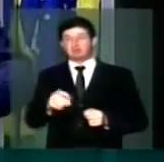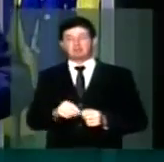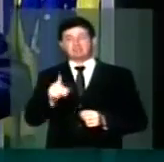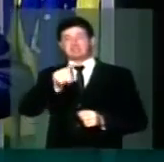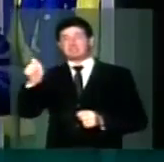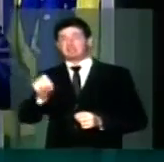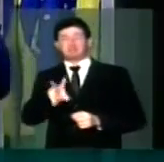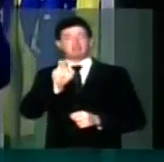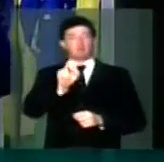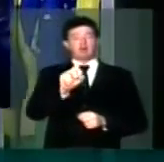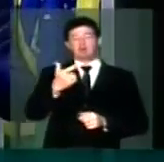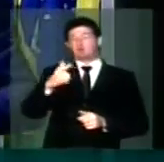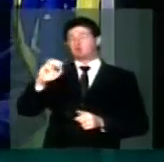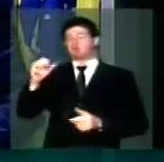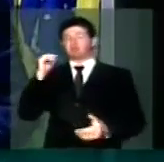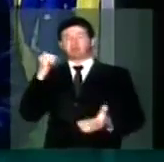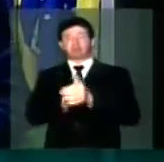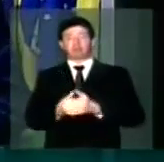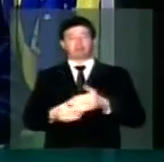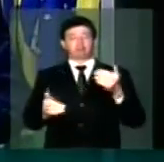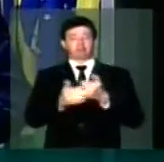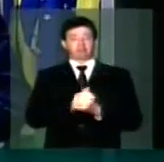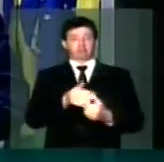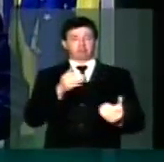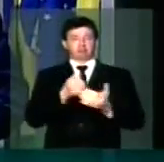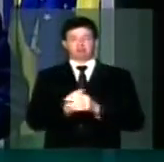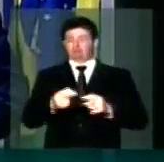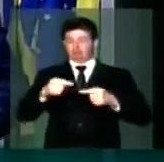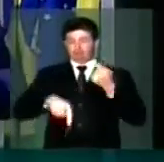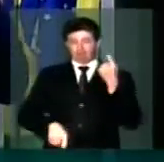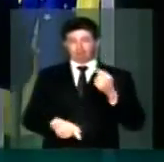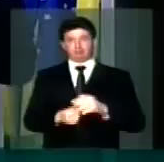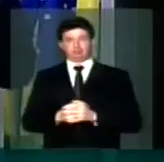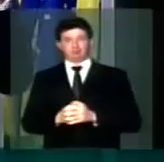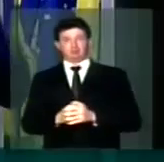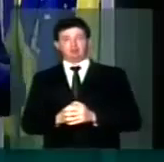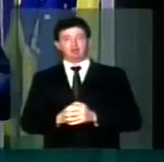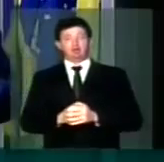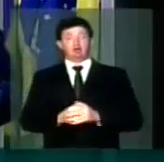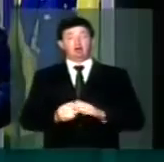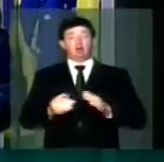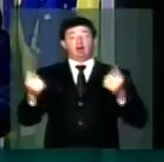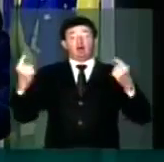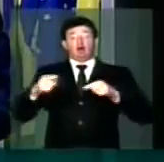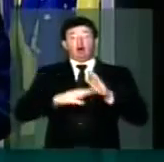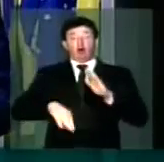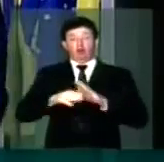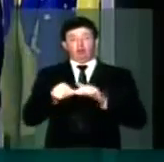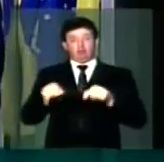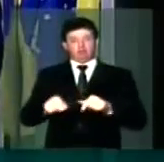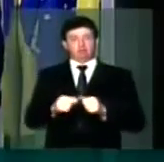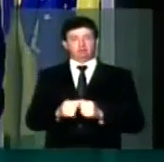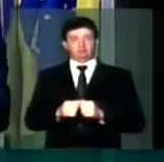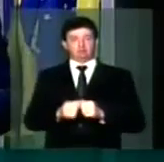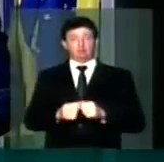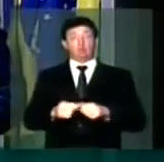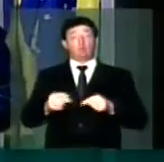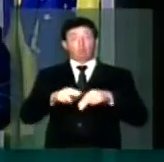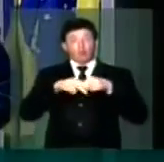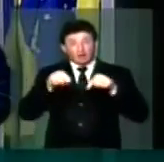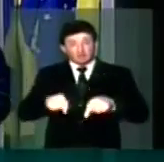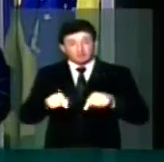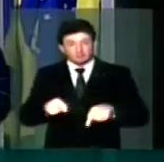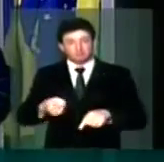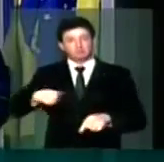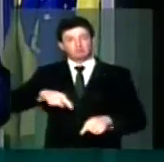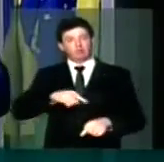100 ou 50 ou 200, não faltariam contradições. É contra tudo isso, e é por conta de tudo isso que